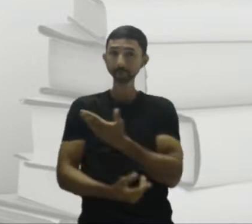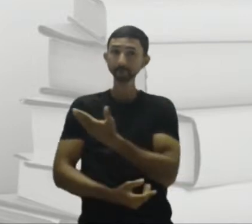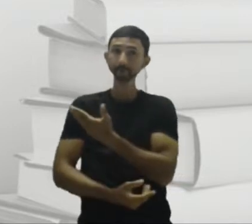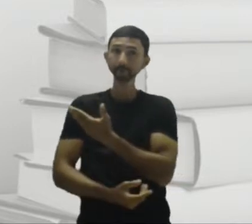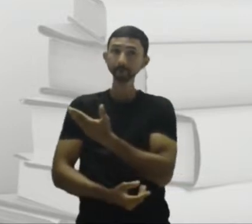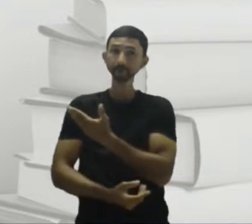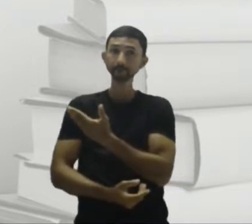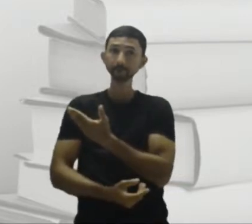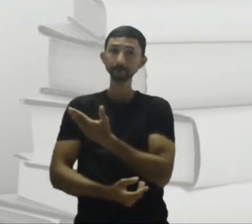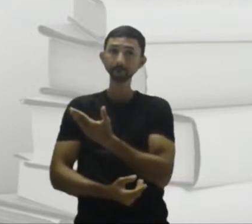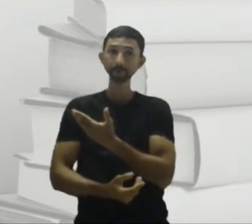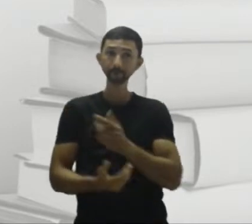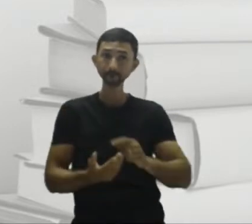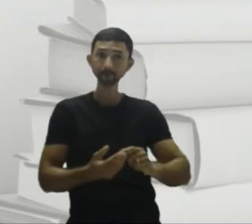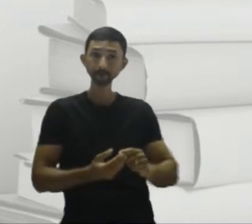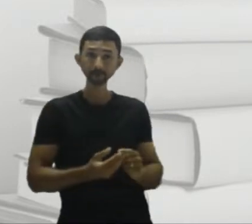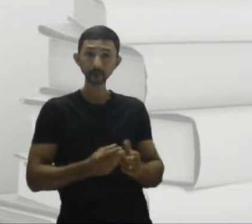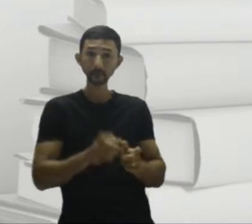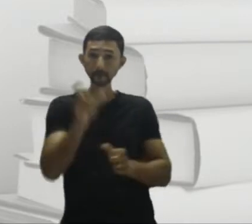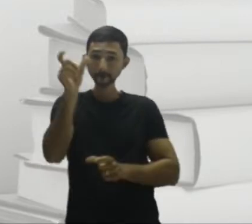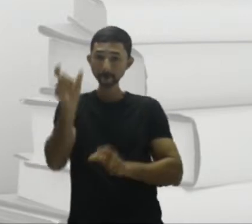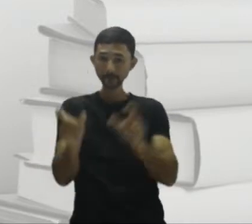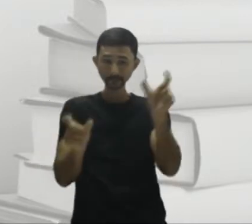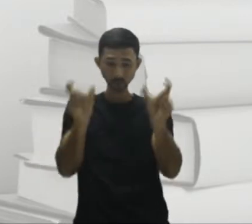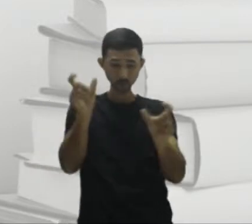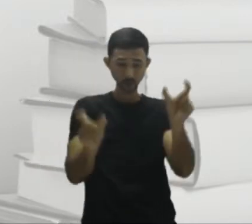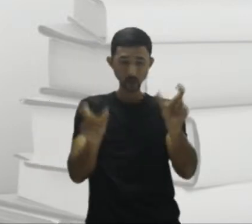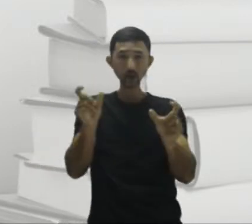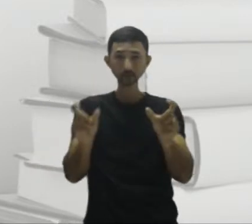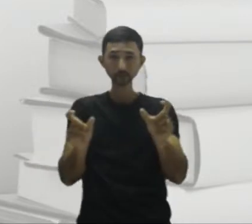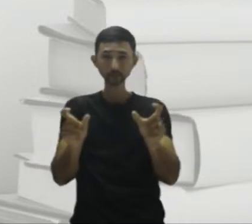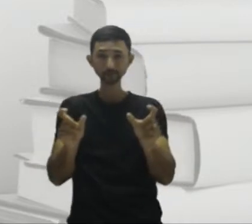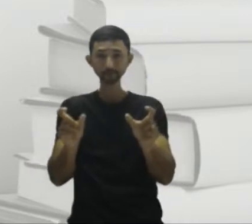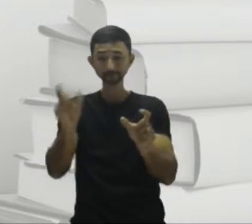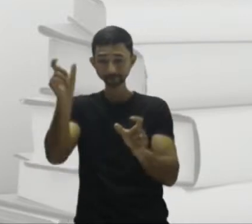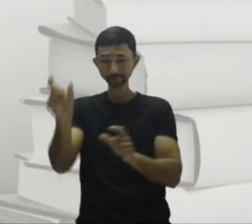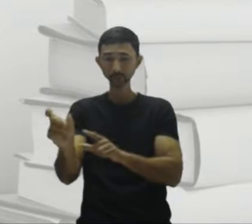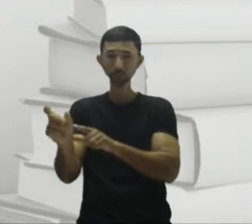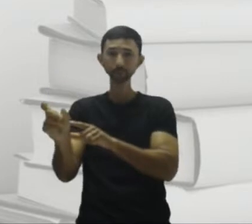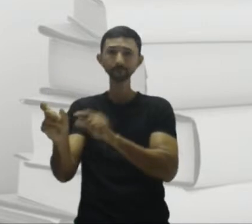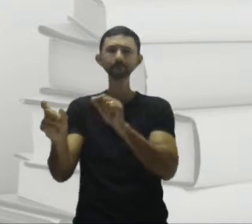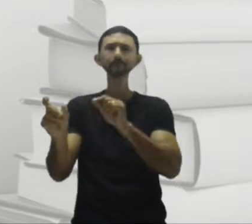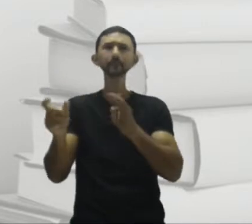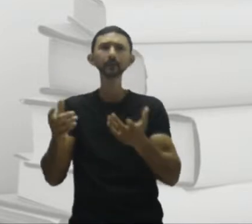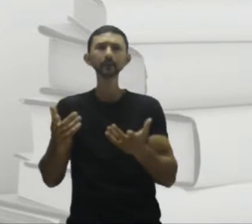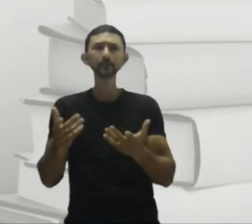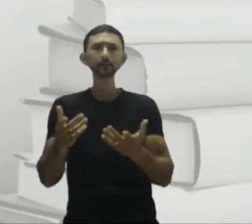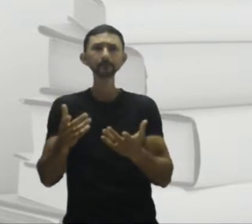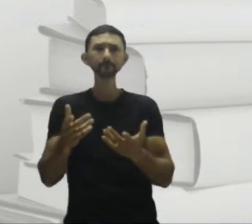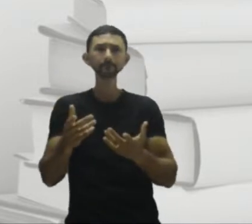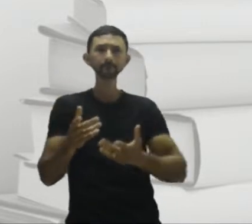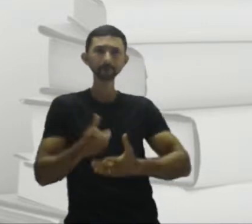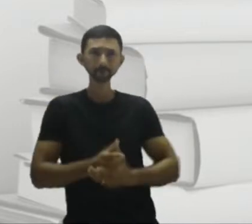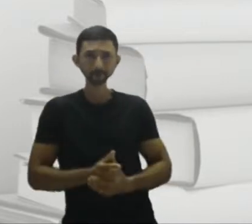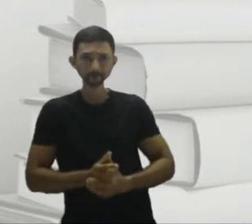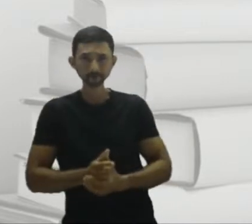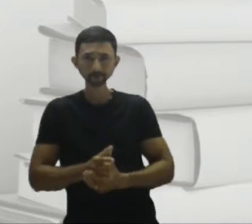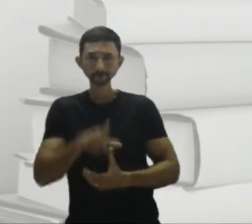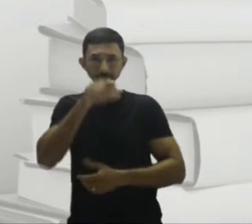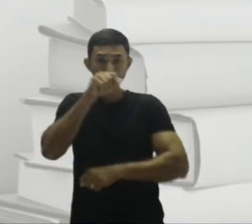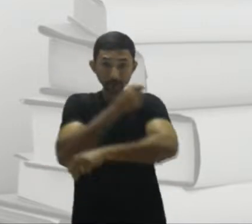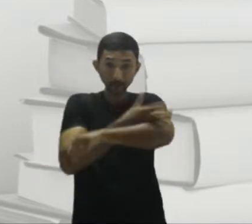Eu tenho personagens nessa música. Quais são esses personagens? Eu tenho a